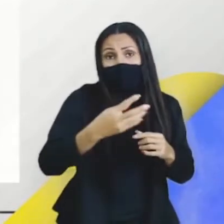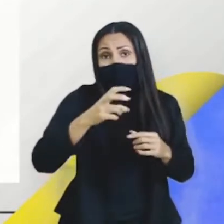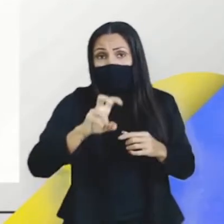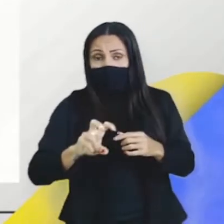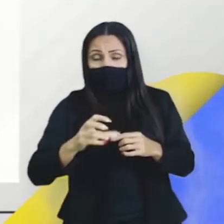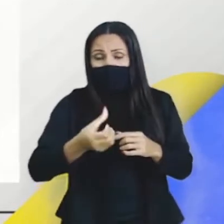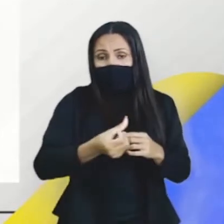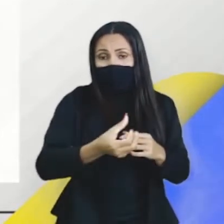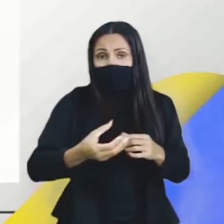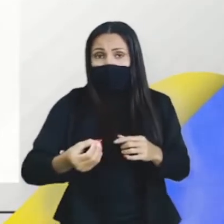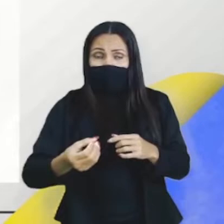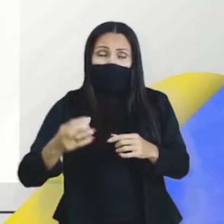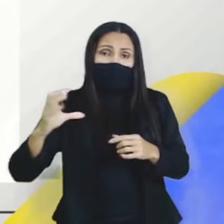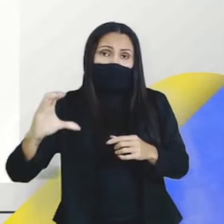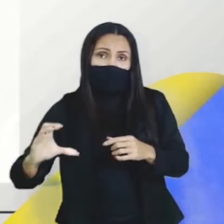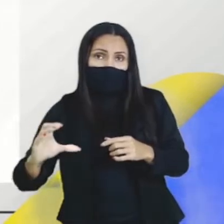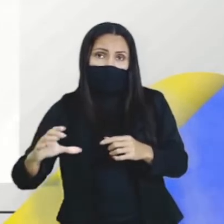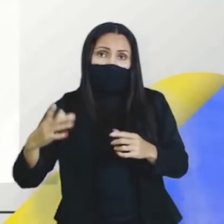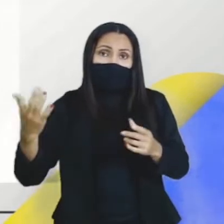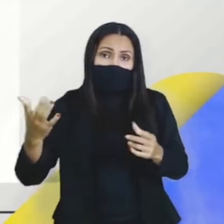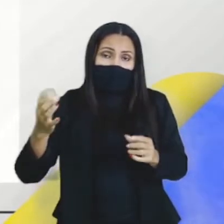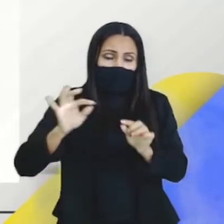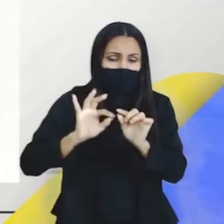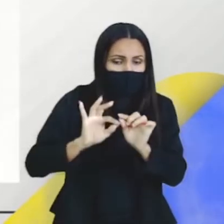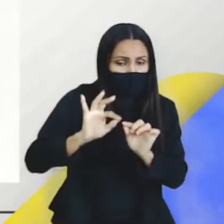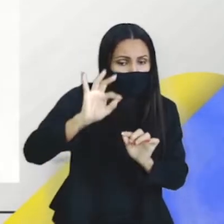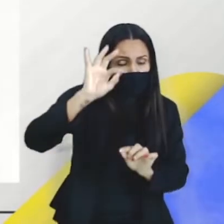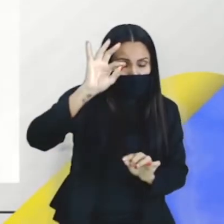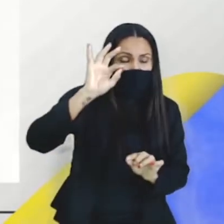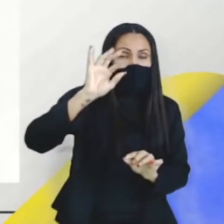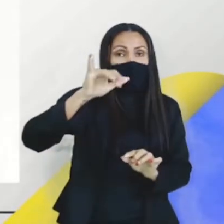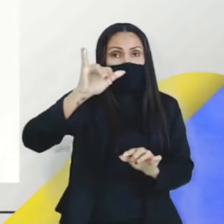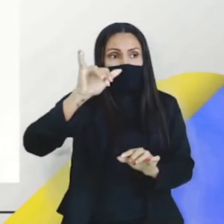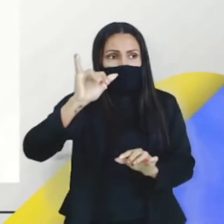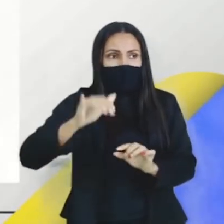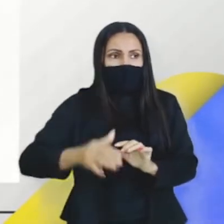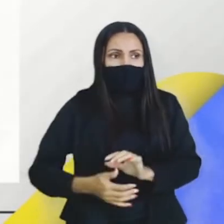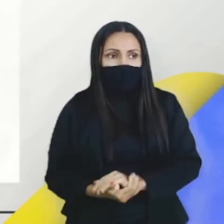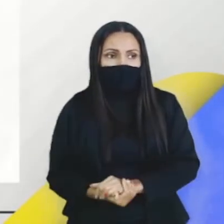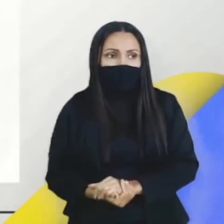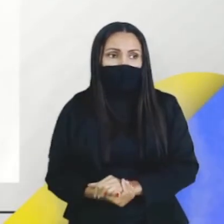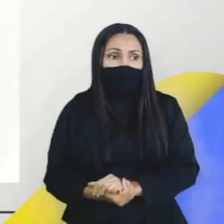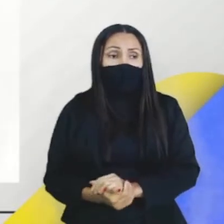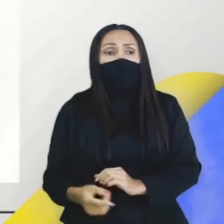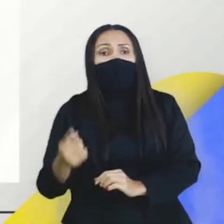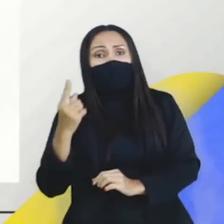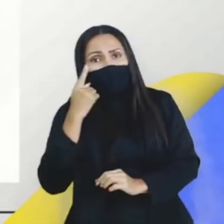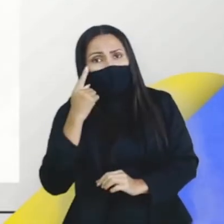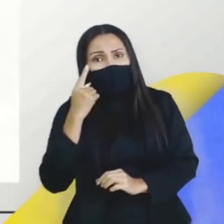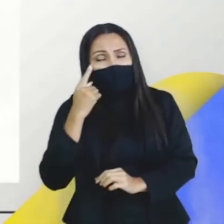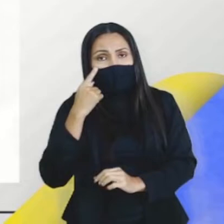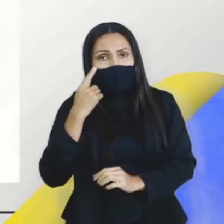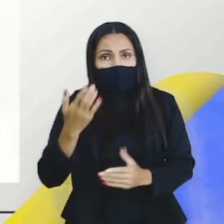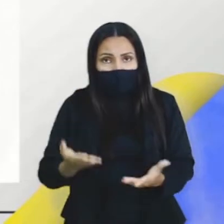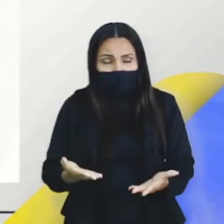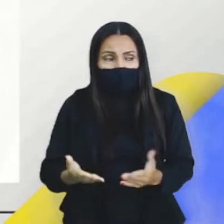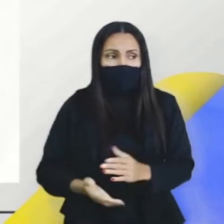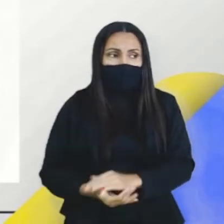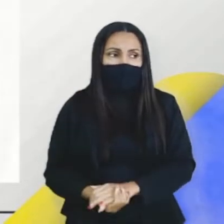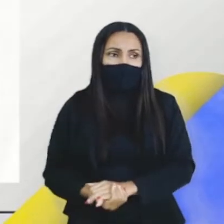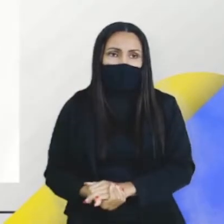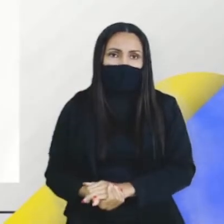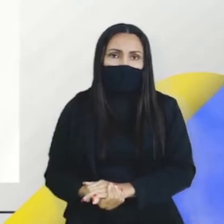o ângulo de 60 graus nesse eixo de Y, certo? Então, vocês podem observar que